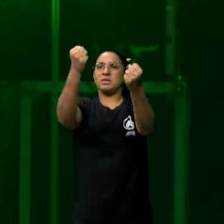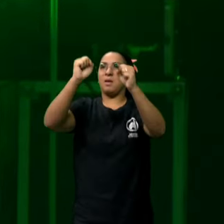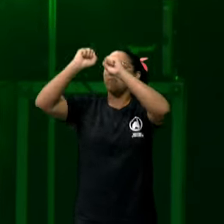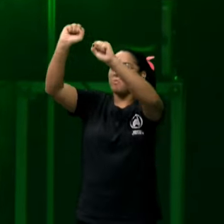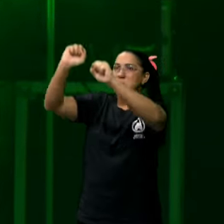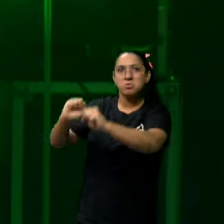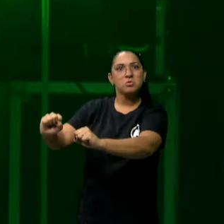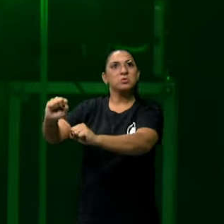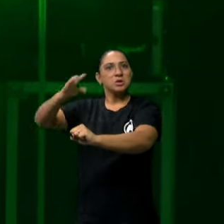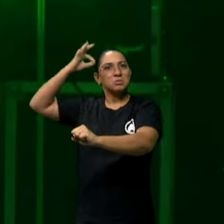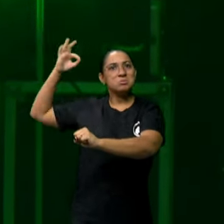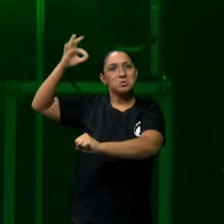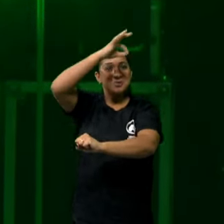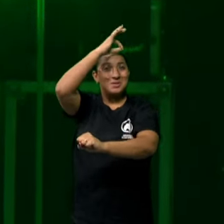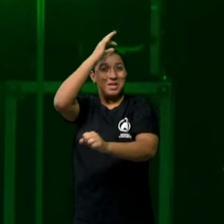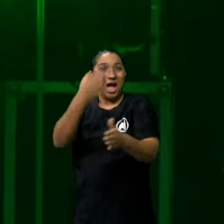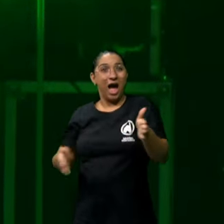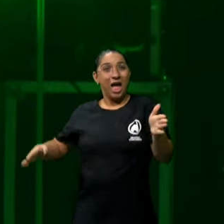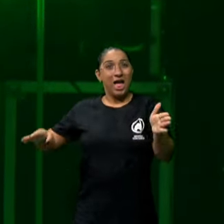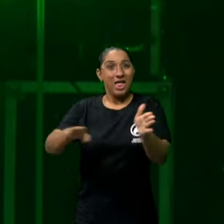que encara em corpo de vocês